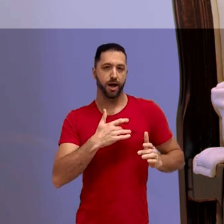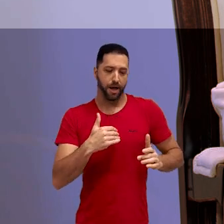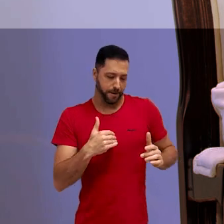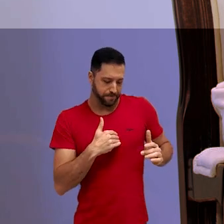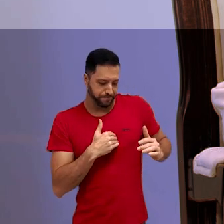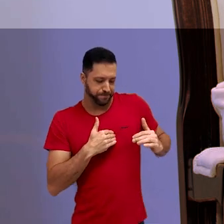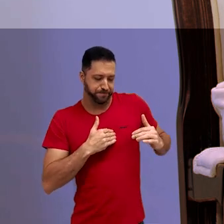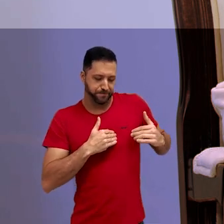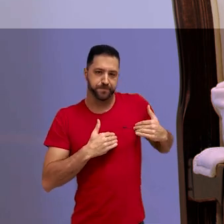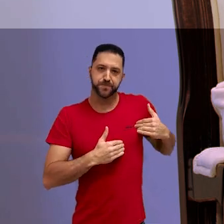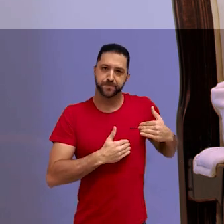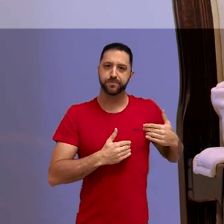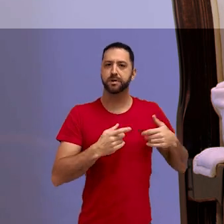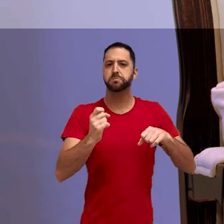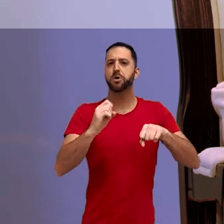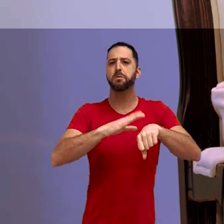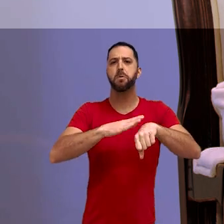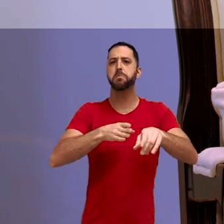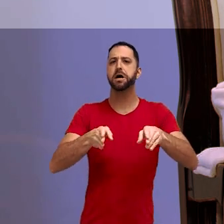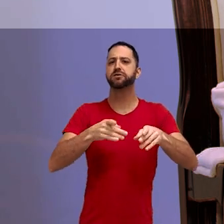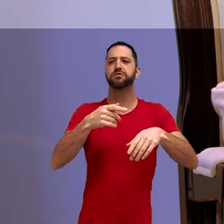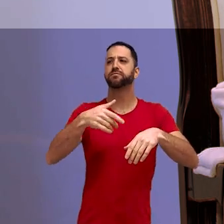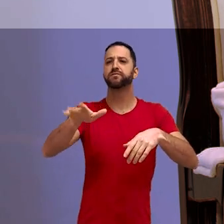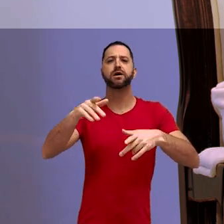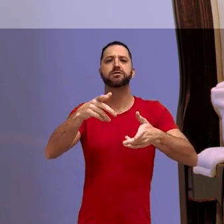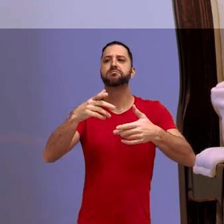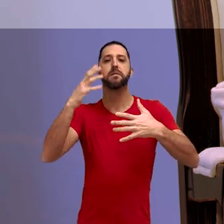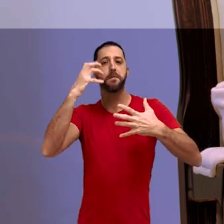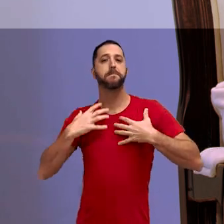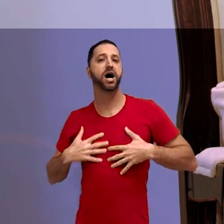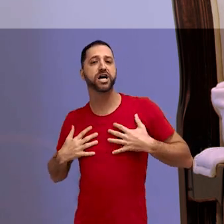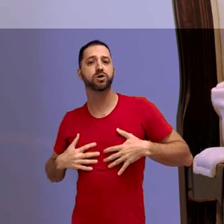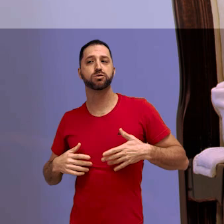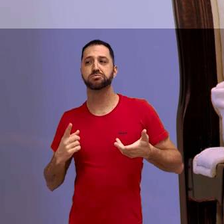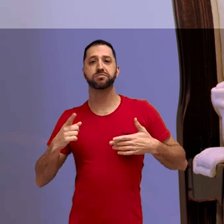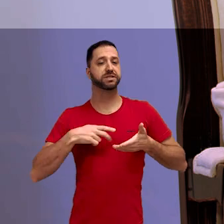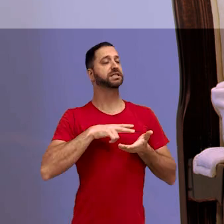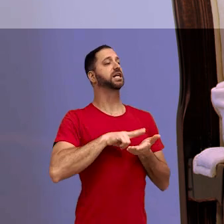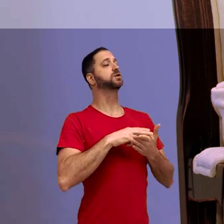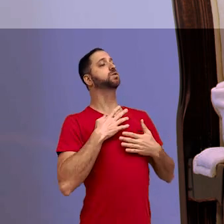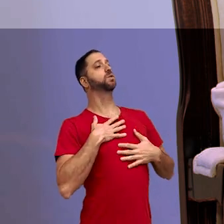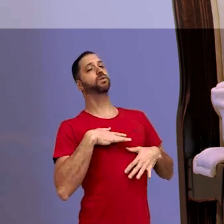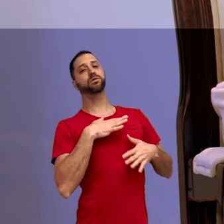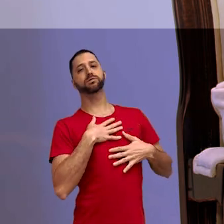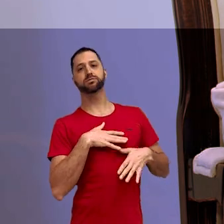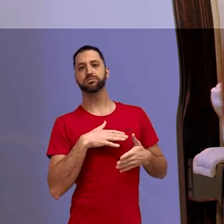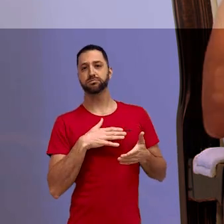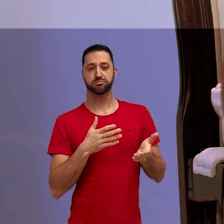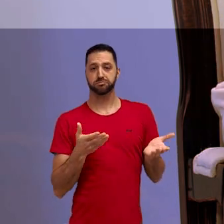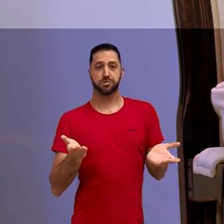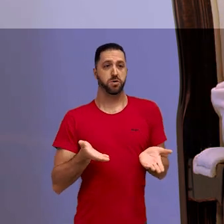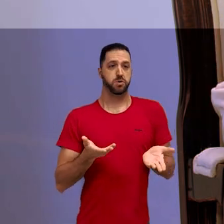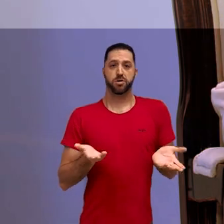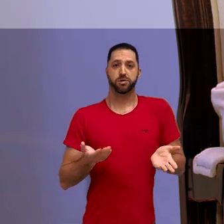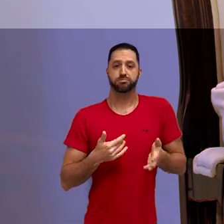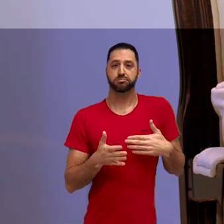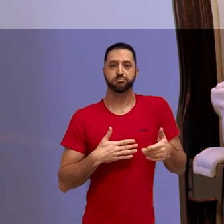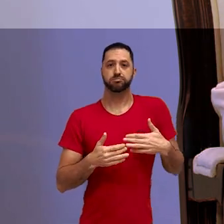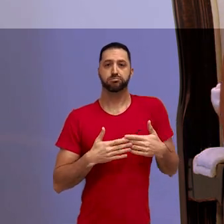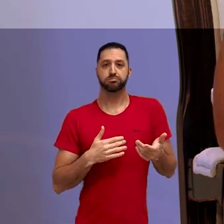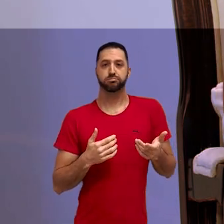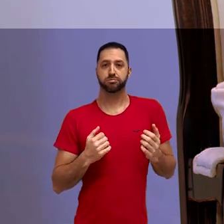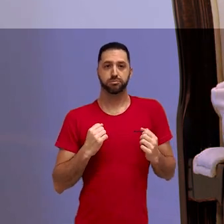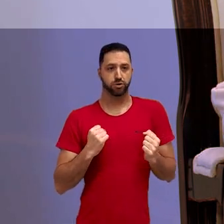pode fazer o toque na hora do banho, você pode fazer esse toque, esse autoexame na hora que você está deitado, em qualquer momento. Até se eu estou aqui com